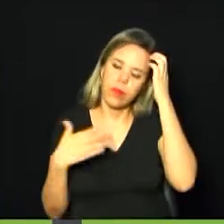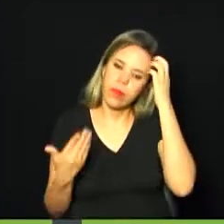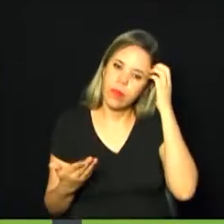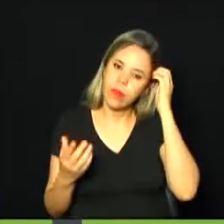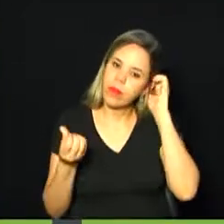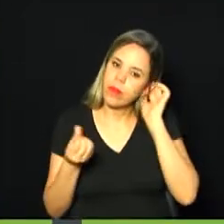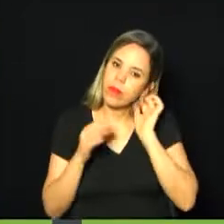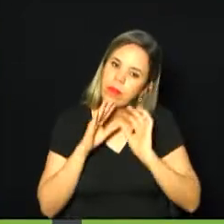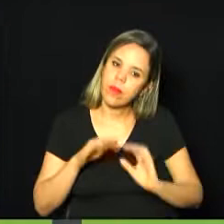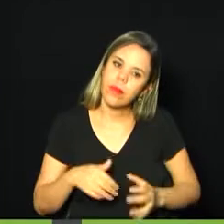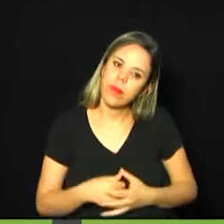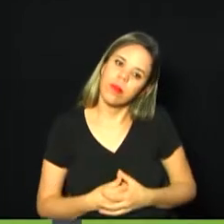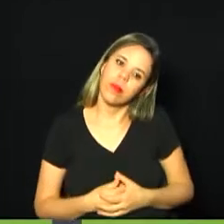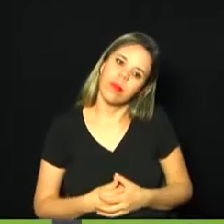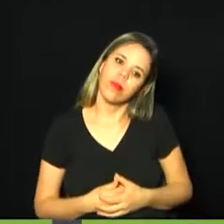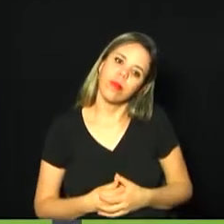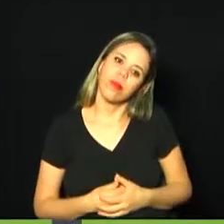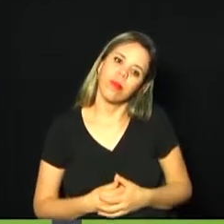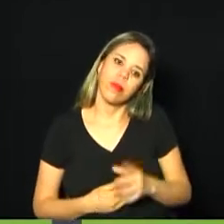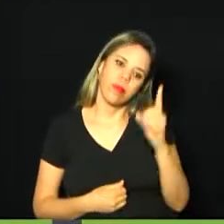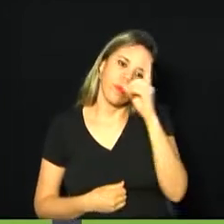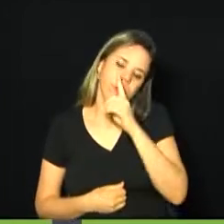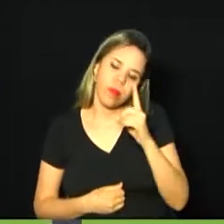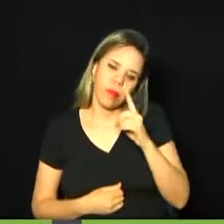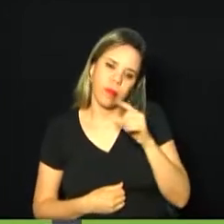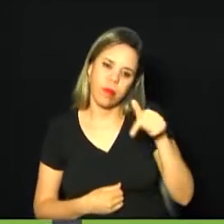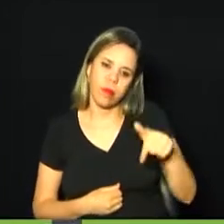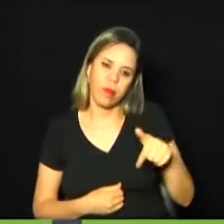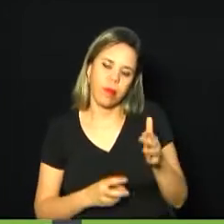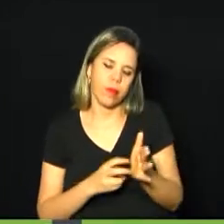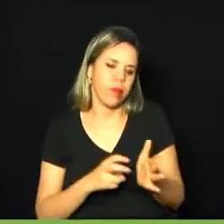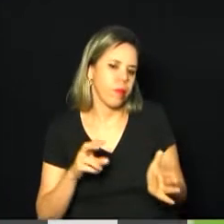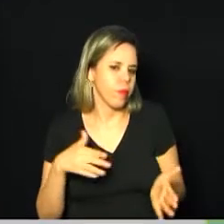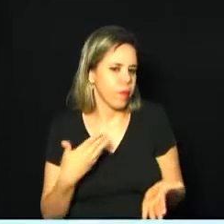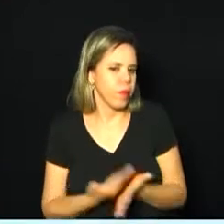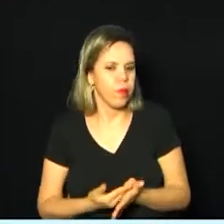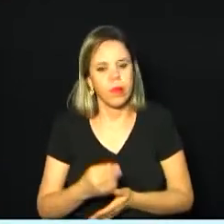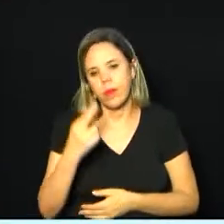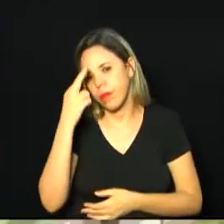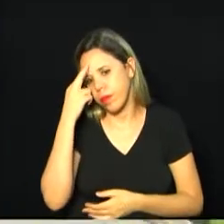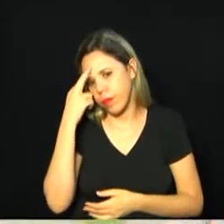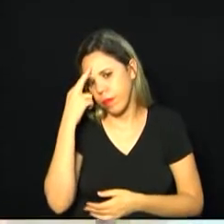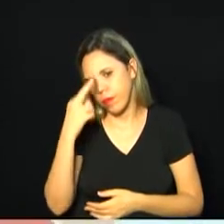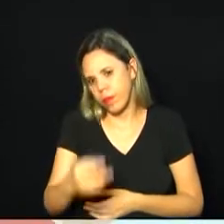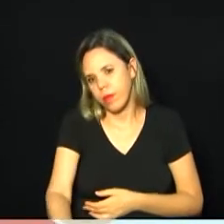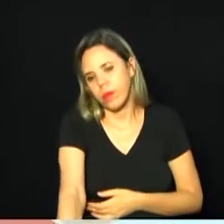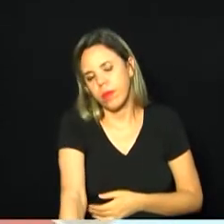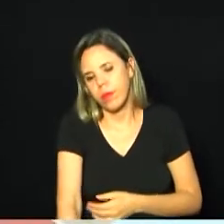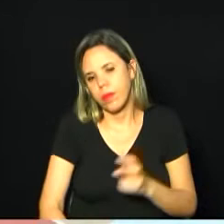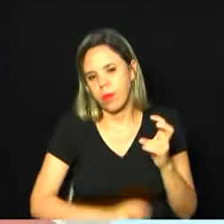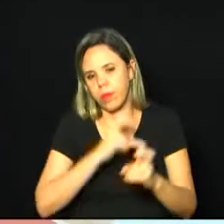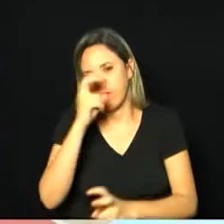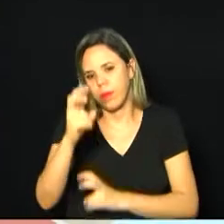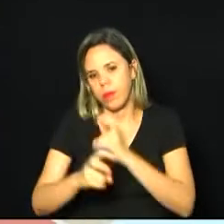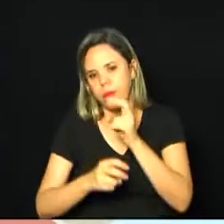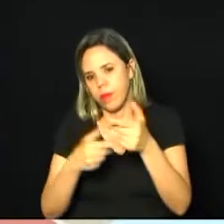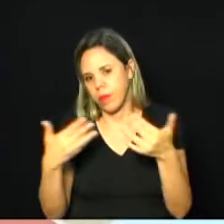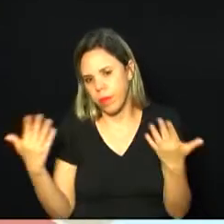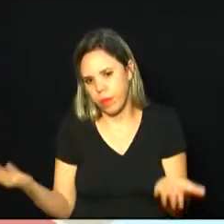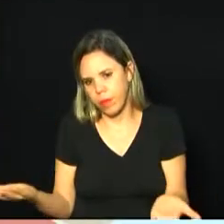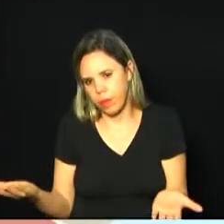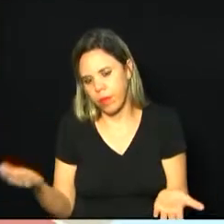às 6:00 da tarde e no domingo das sete horas da manhã ao meio-dia bosques e parques